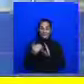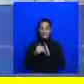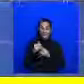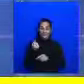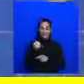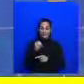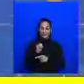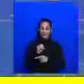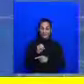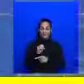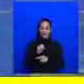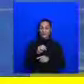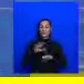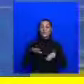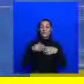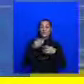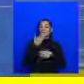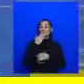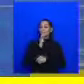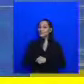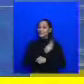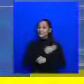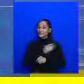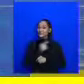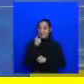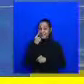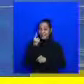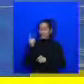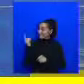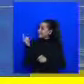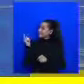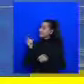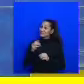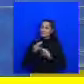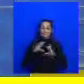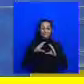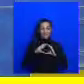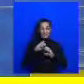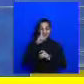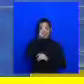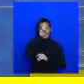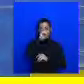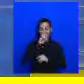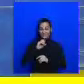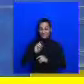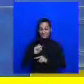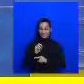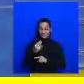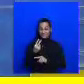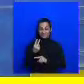numeradas de 0 a 80. Qual é o seu time do coração? Tá na tela. Bola amarela